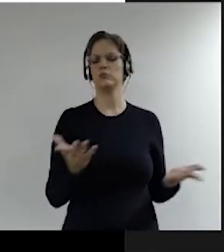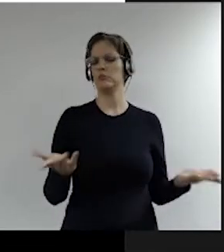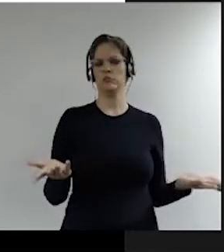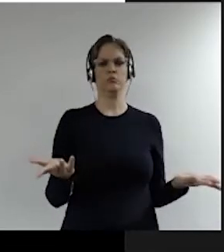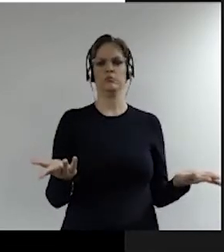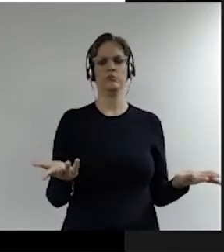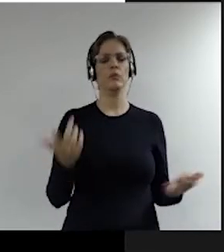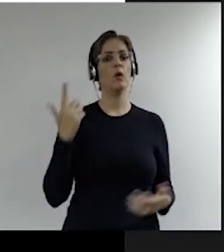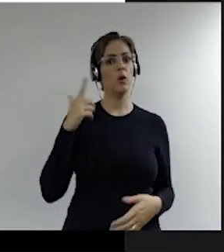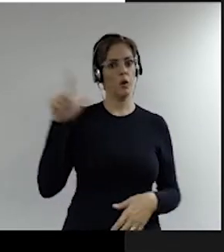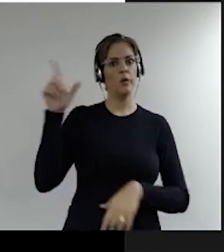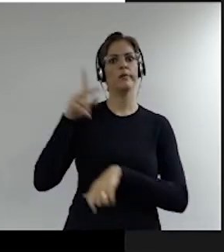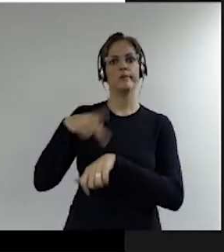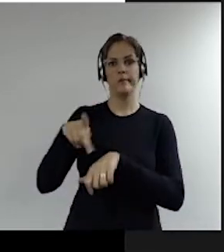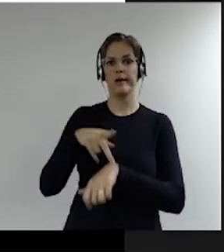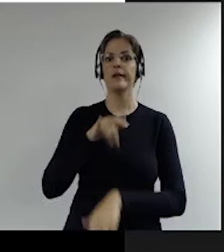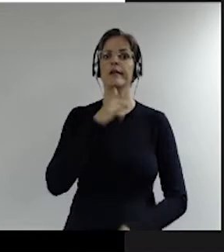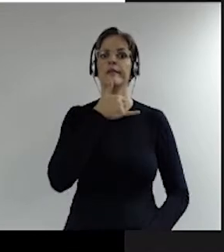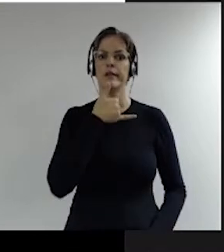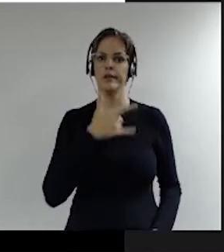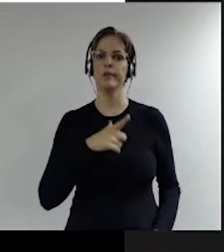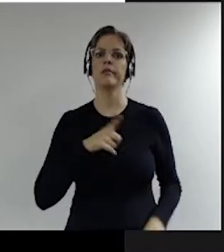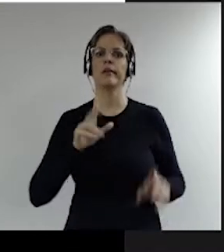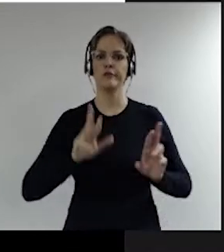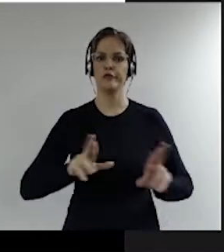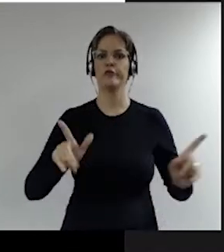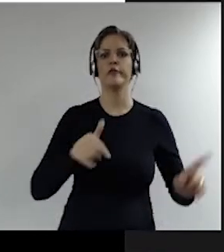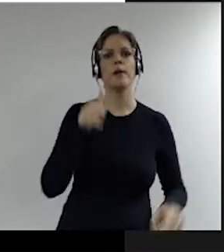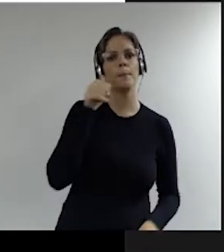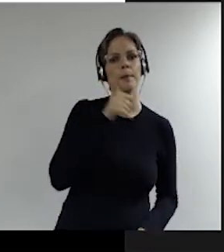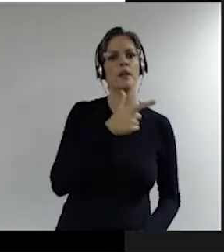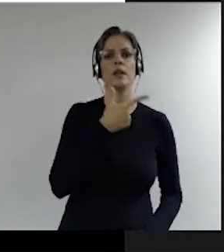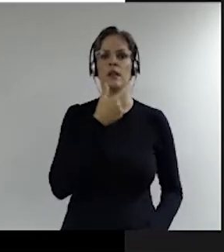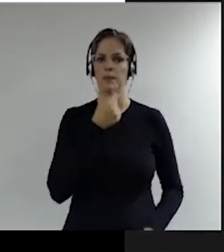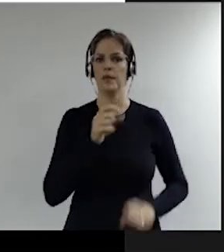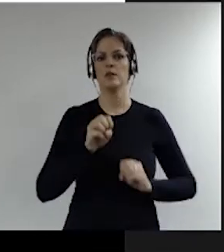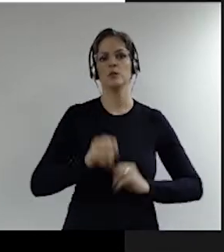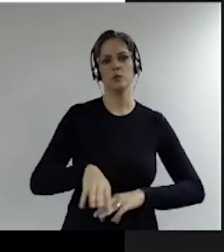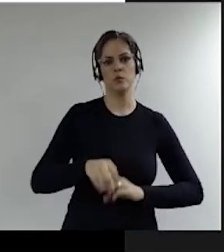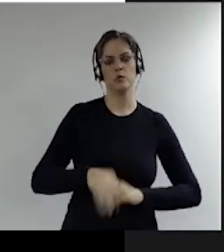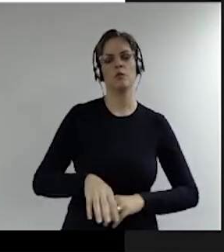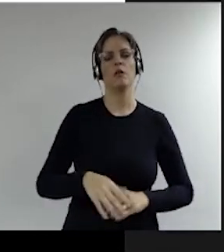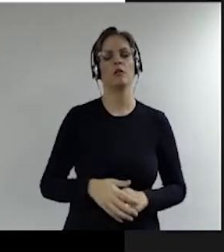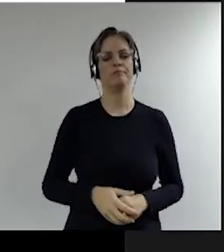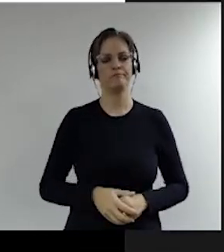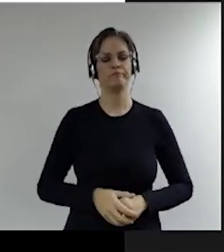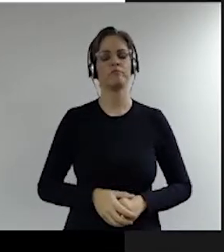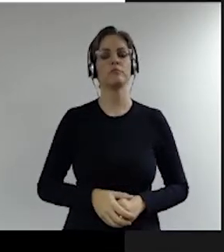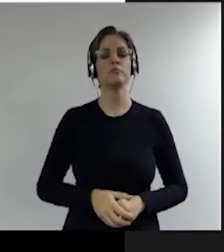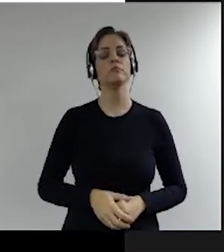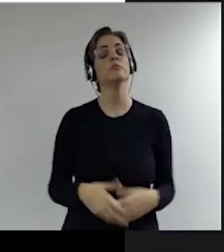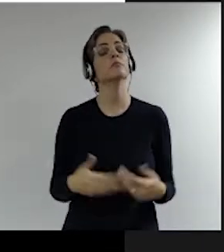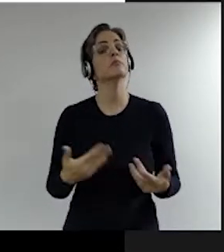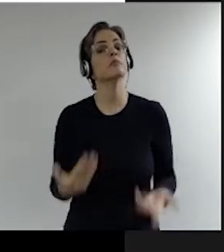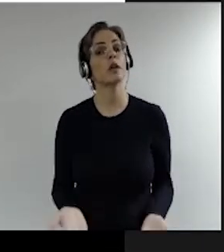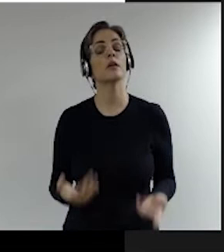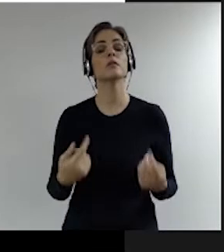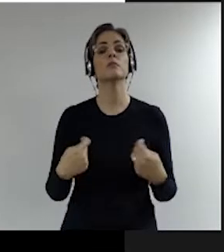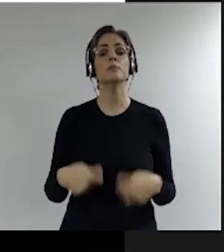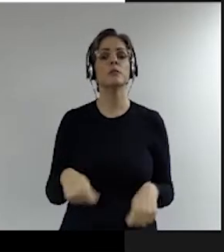países, infelizmente, ainda é verdade, que é para os meninos, que essa é para preparar para o mundo do trabalho, ela tem que